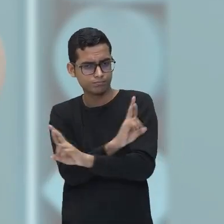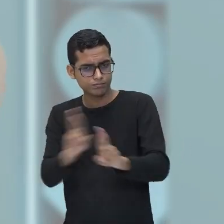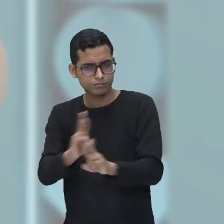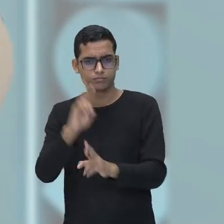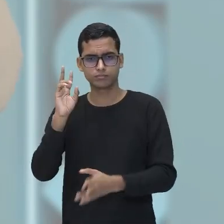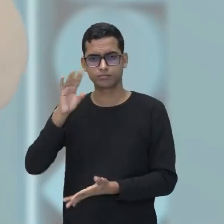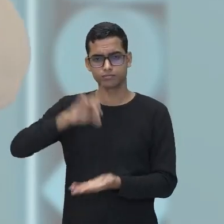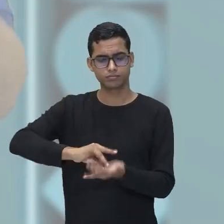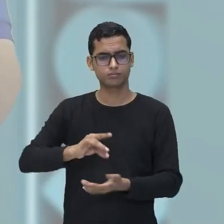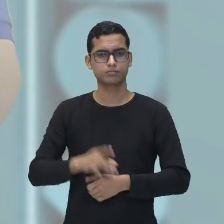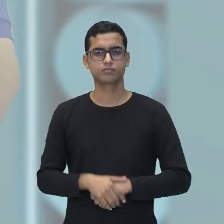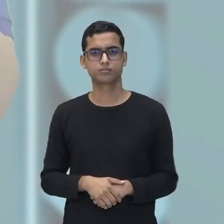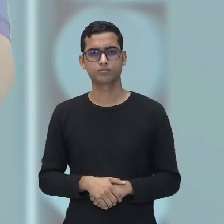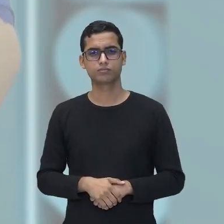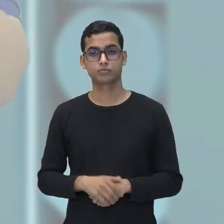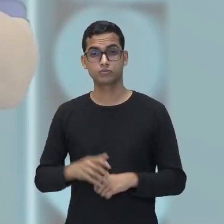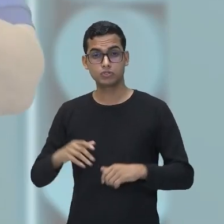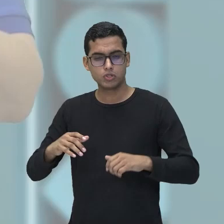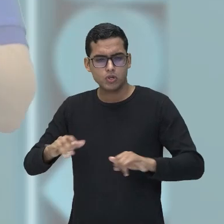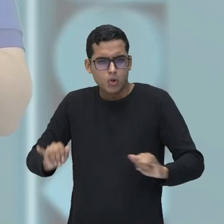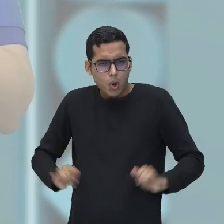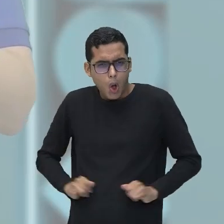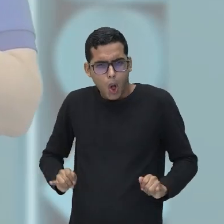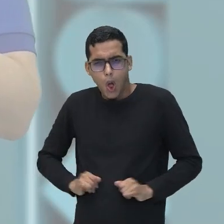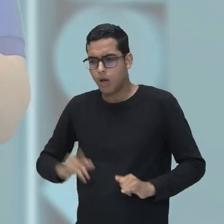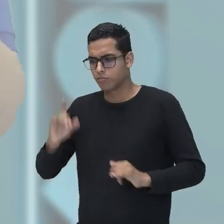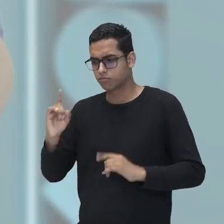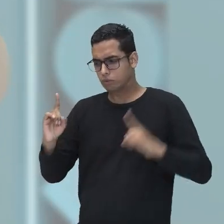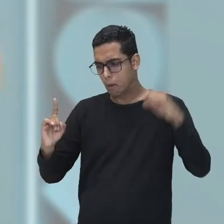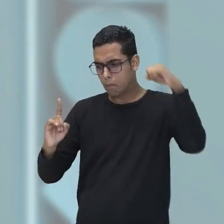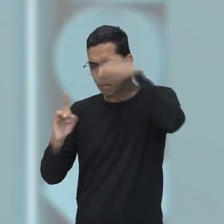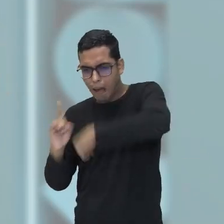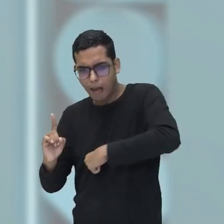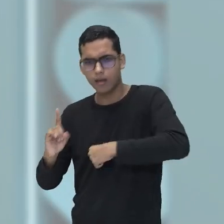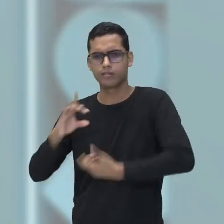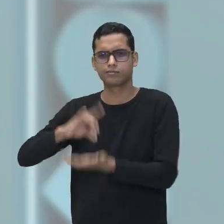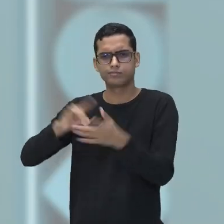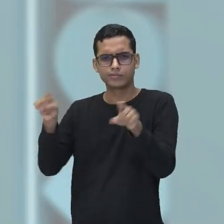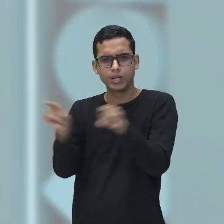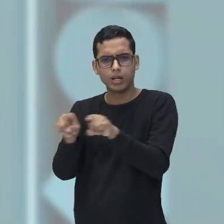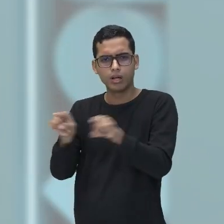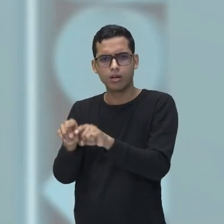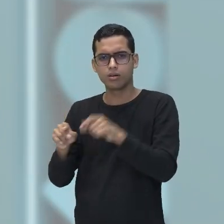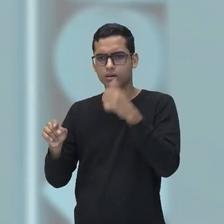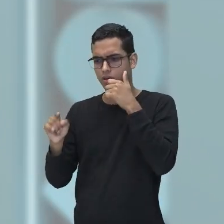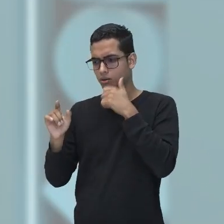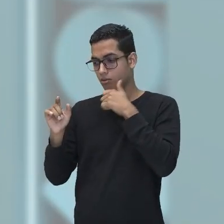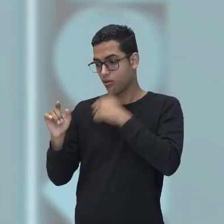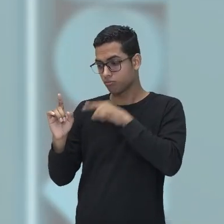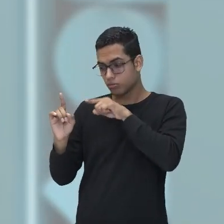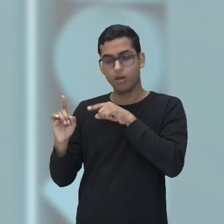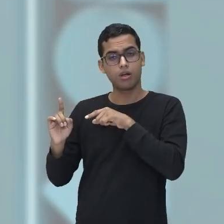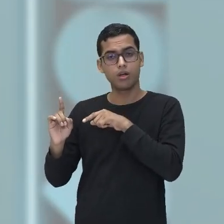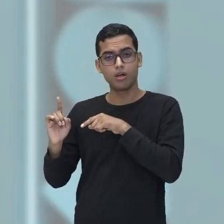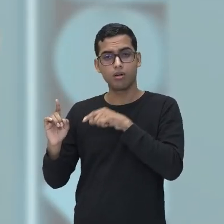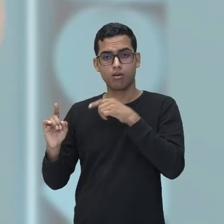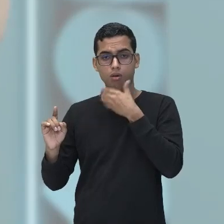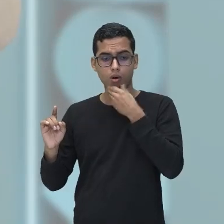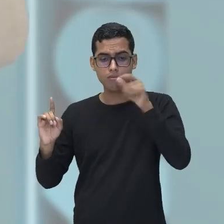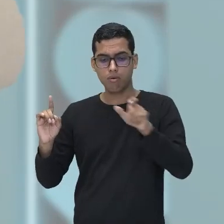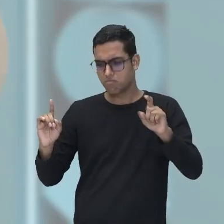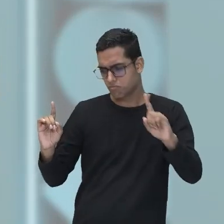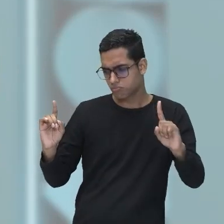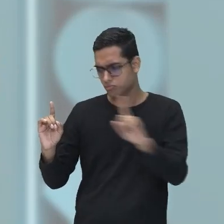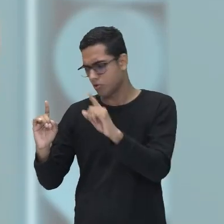são, né, ali agredidas, elas não conseguem se libertar. Então, neste conto, de fato, nós observamos uma questão